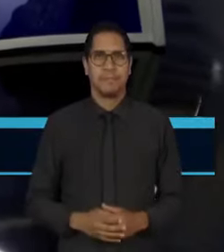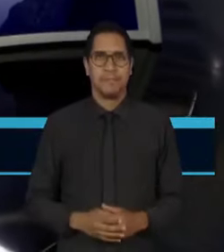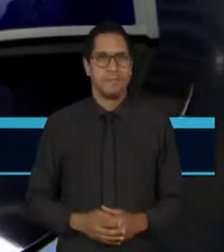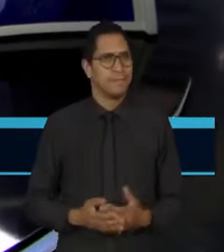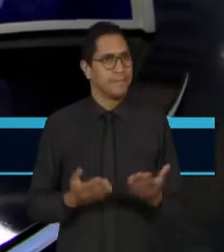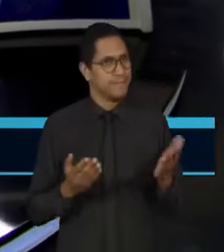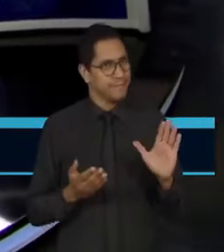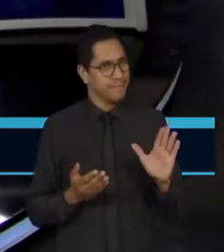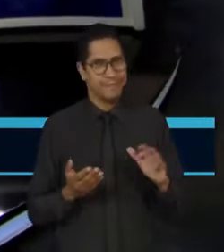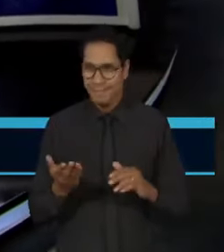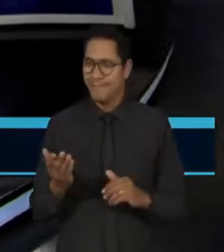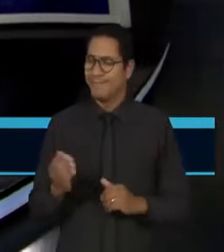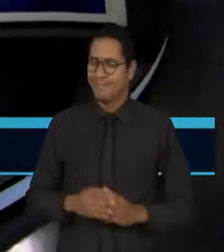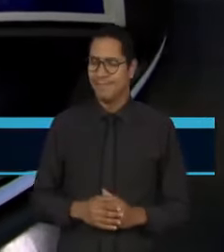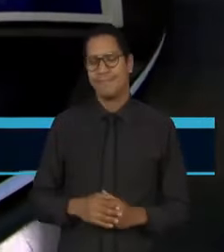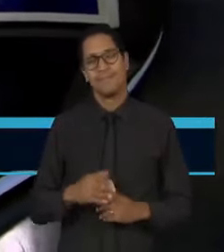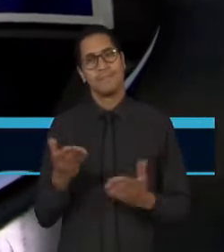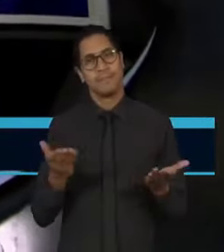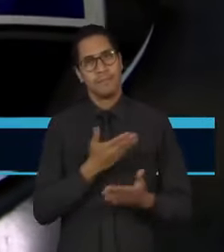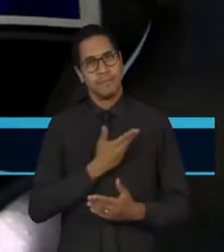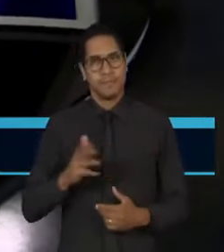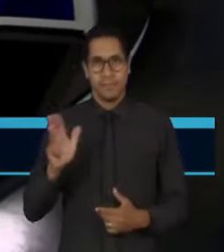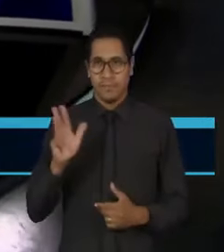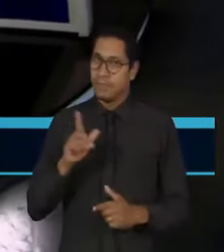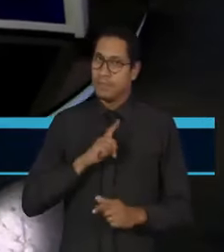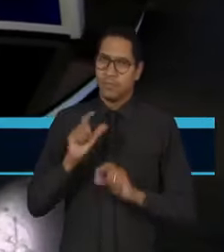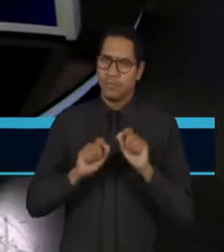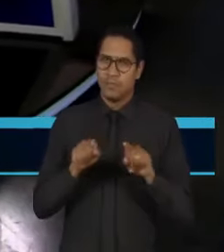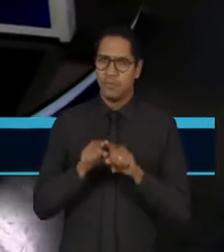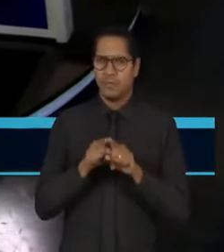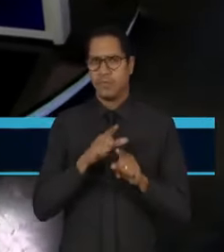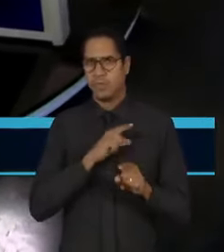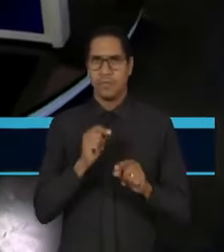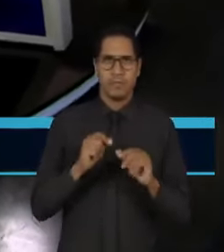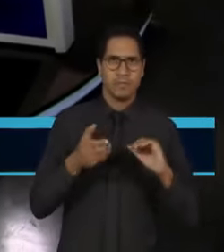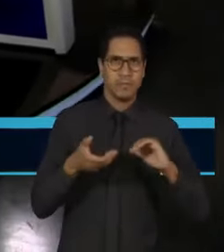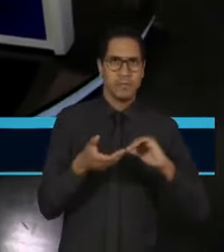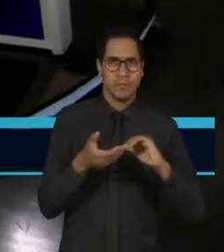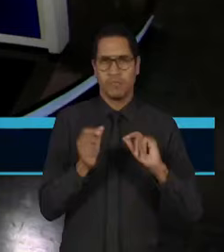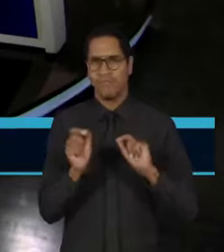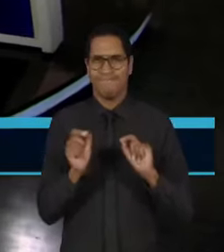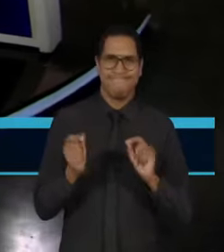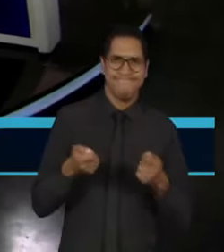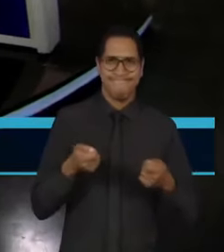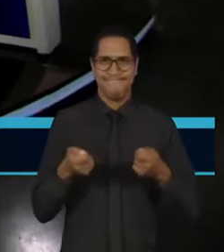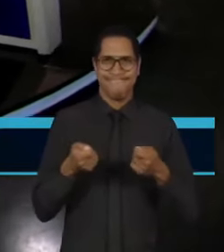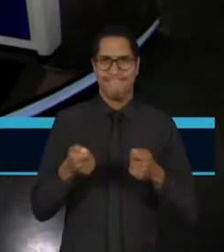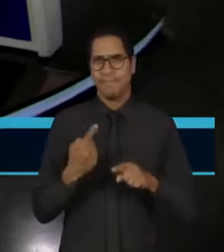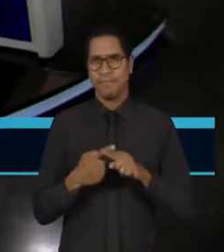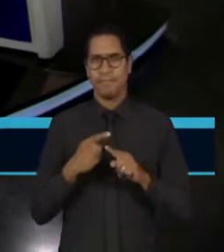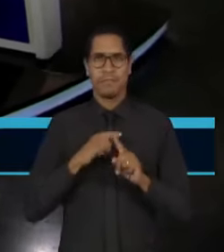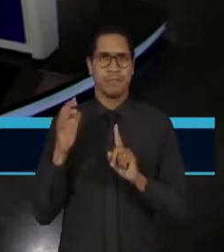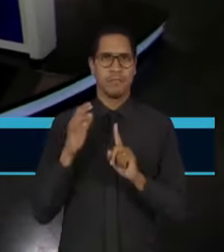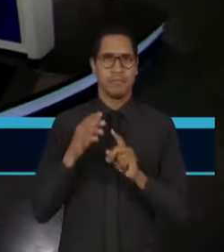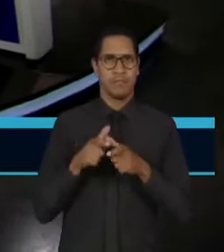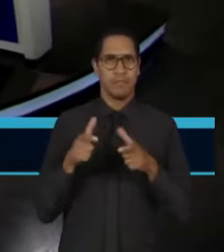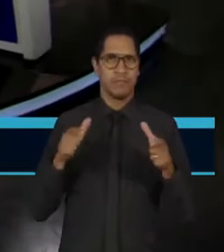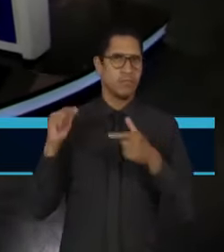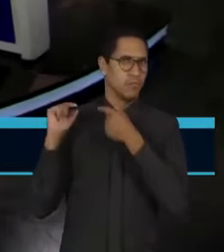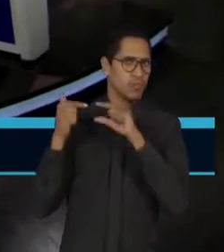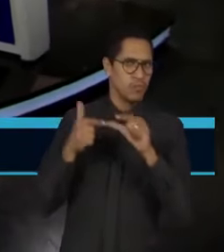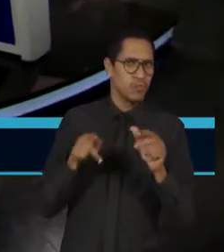Bom, Pondé, o governo Lula corre o risco de sofrer um novo revés no Congresso Nacional, mais uma vez impulsionado pela maioria